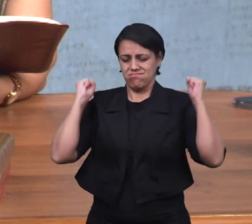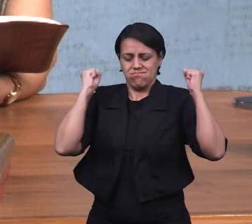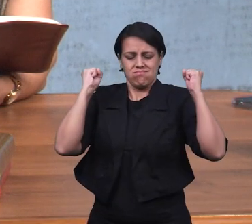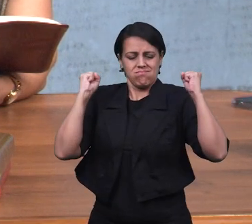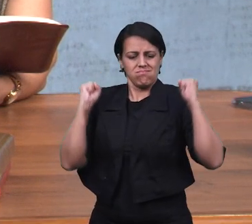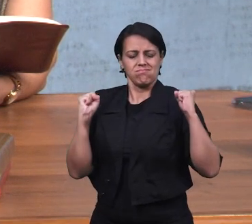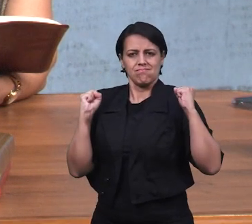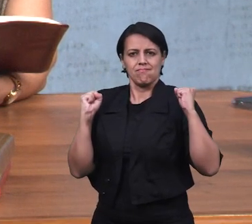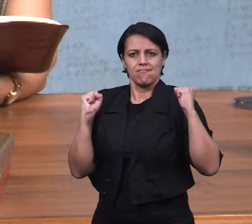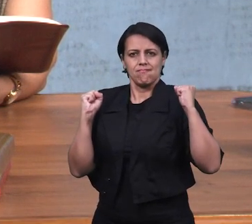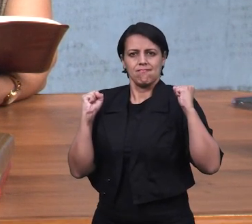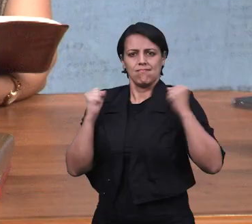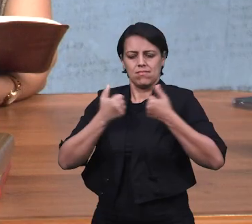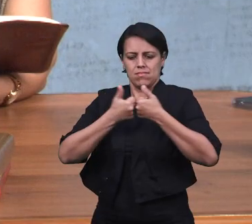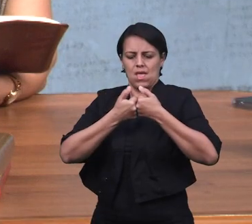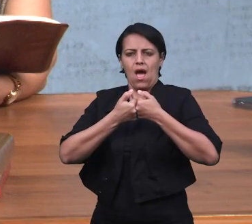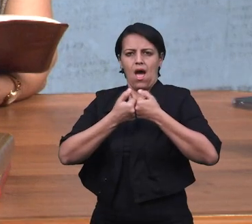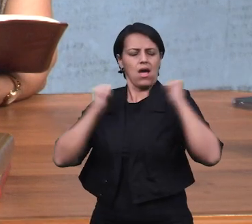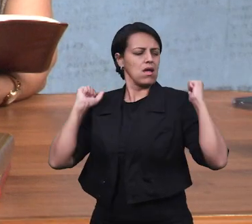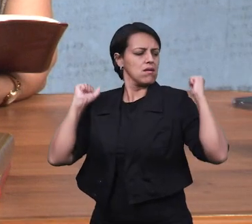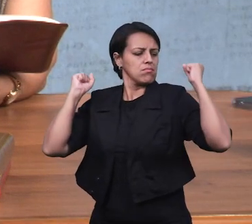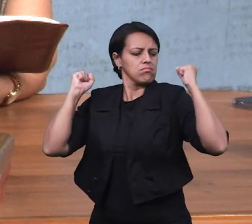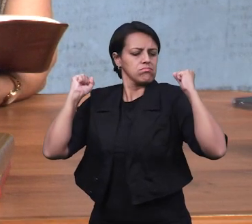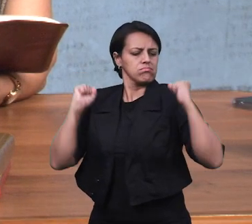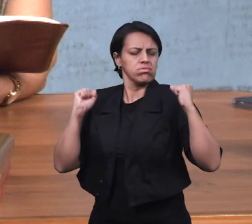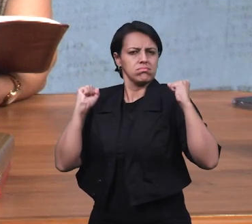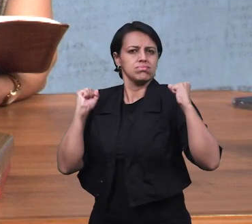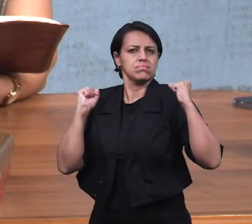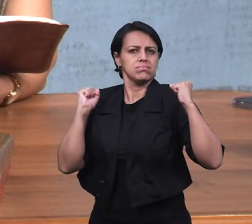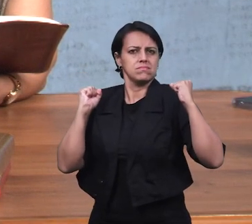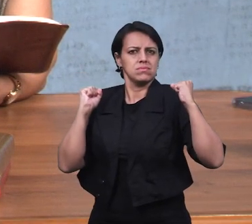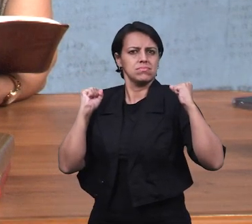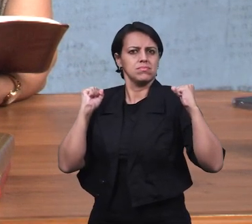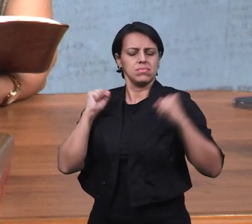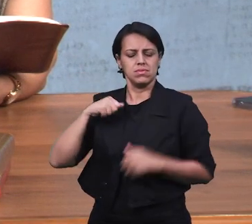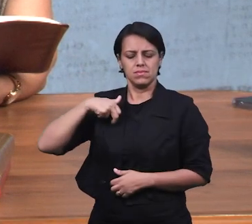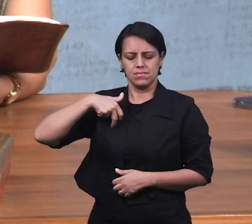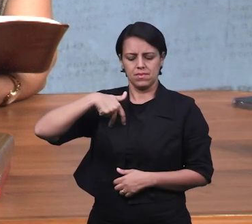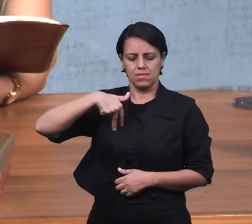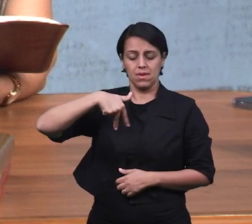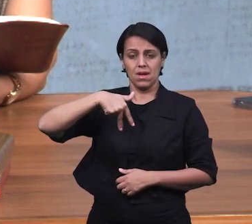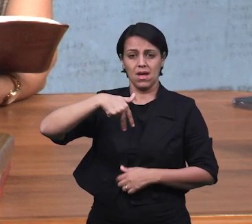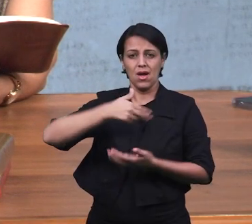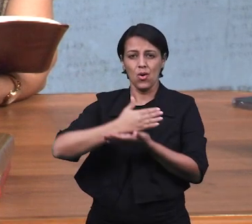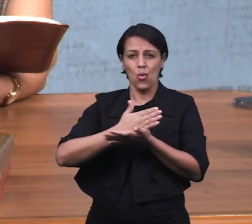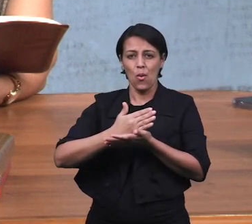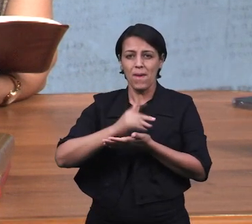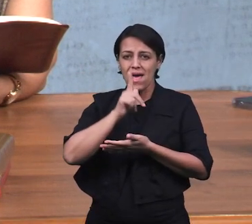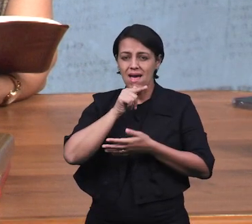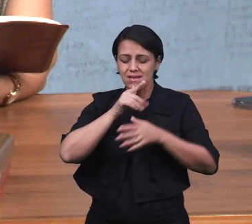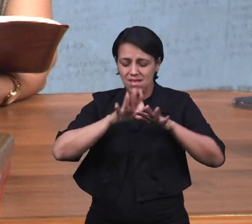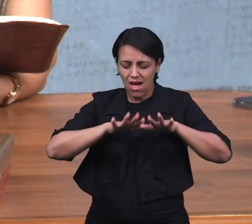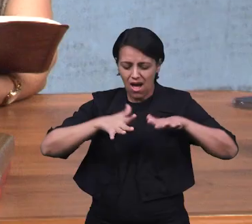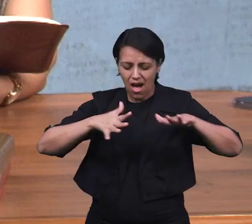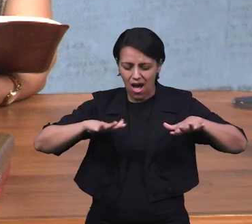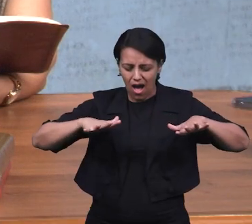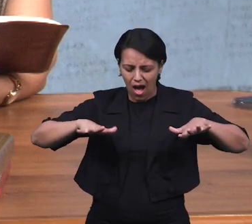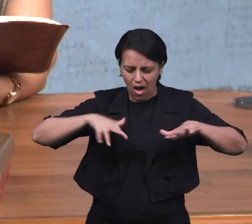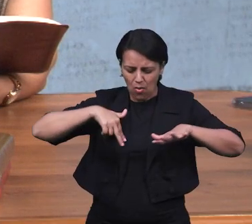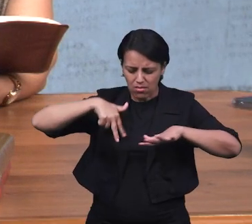arca do Senhor, o Senhor de toda a terra, repousem nas águas do Jordão,